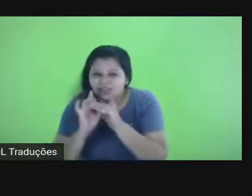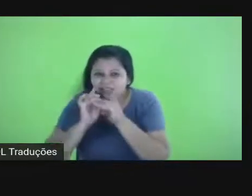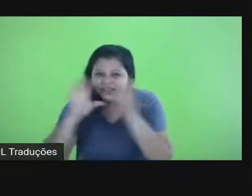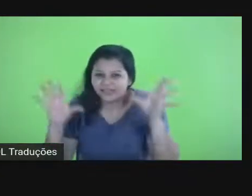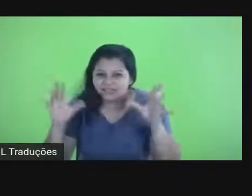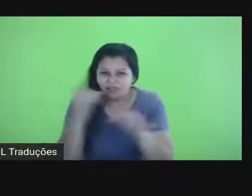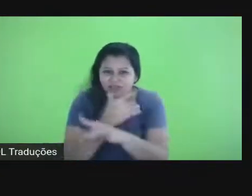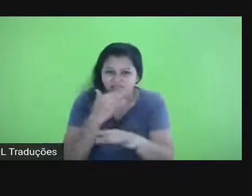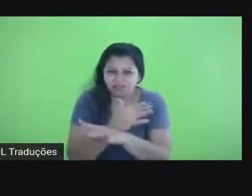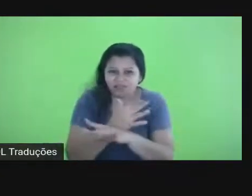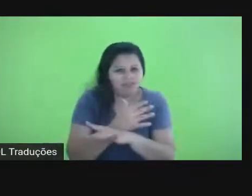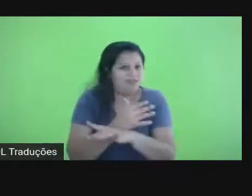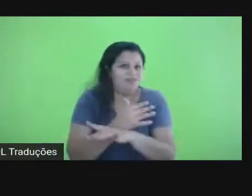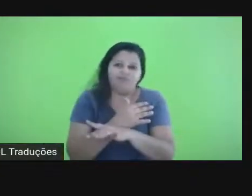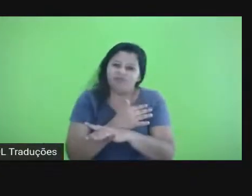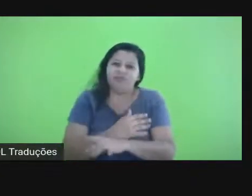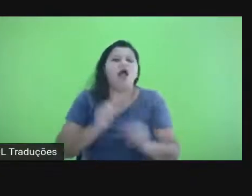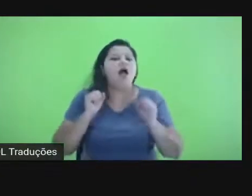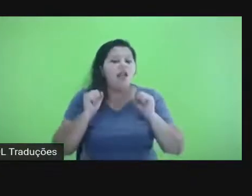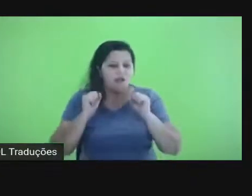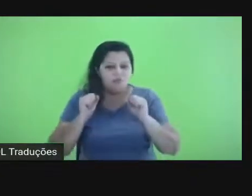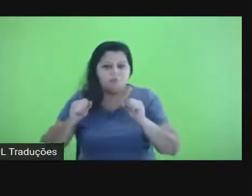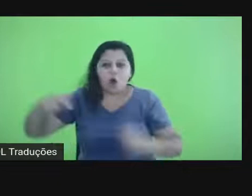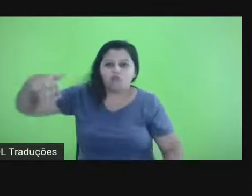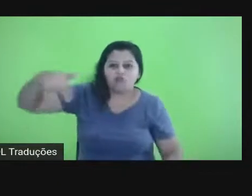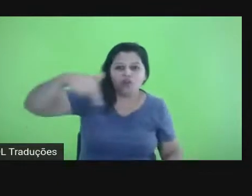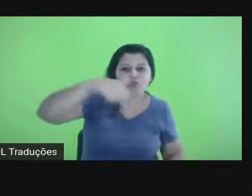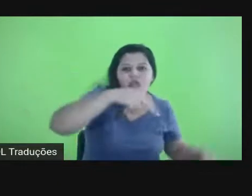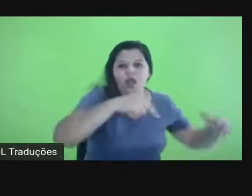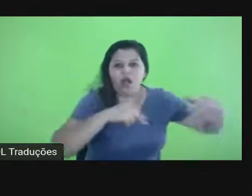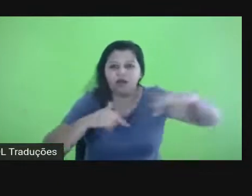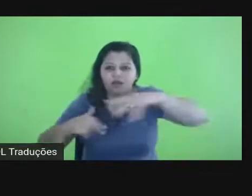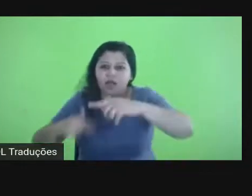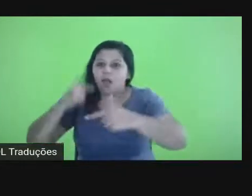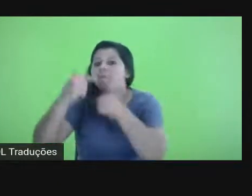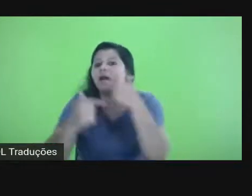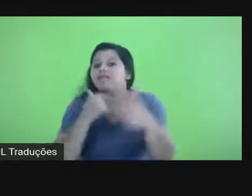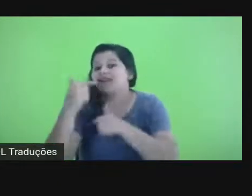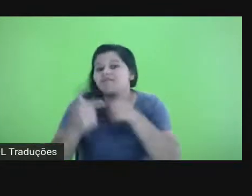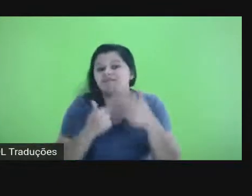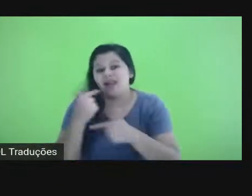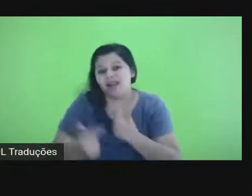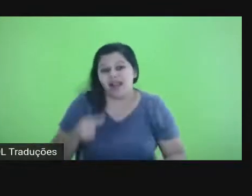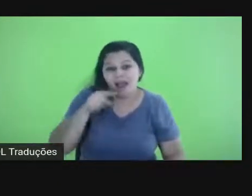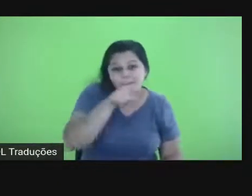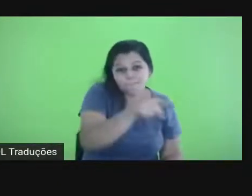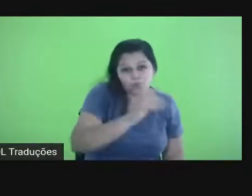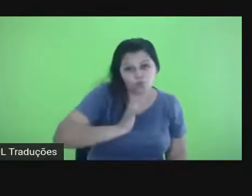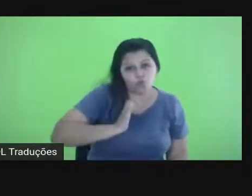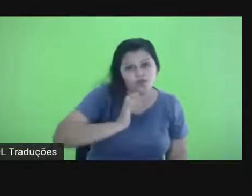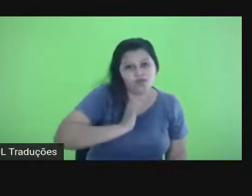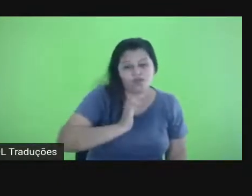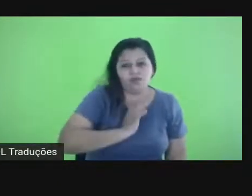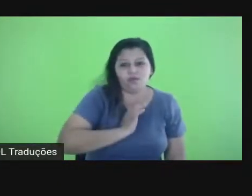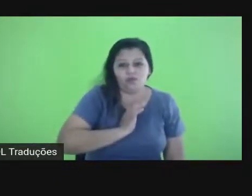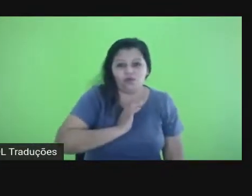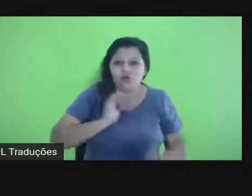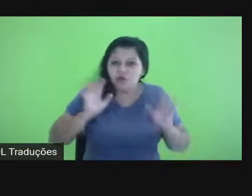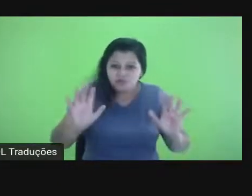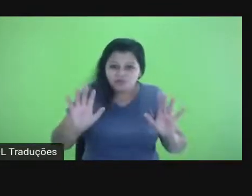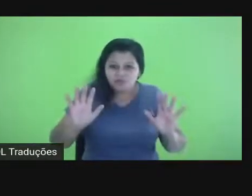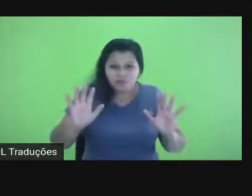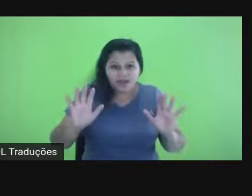Ela pode se deslocar das periferias para o trabalho, para prestar serviço para essas elites, mas para usufruir